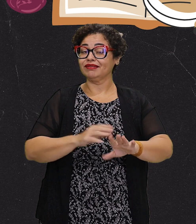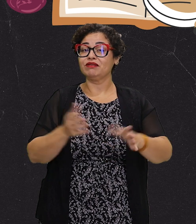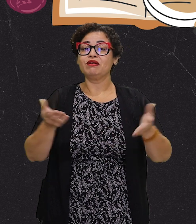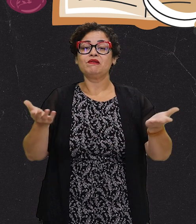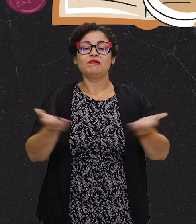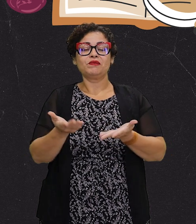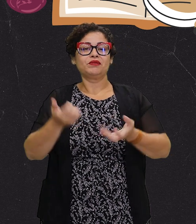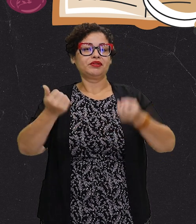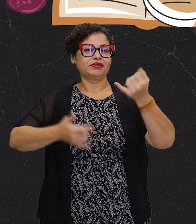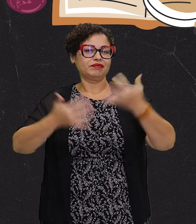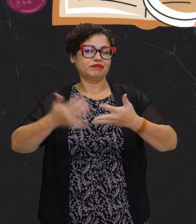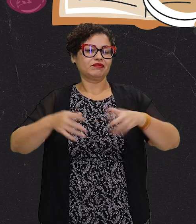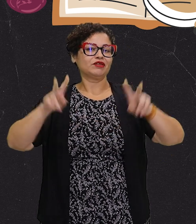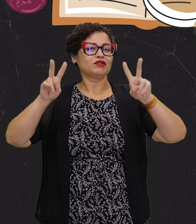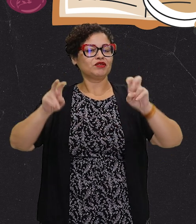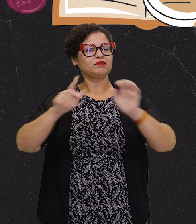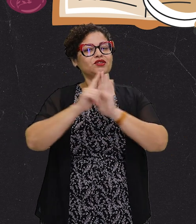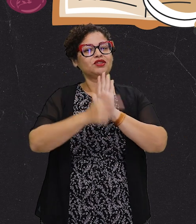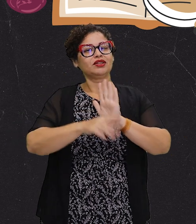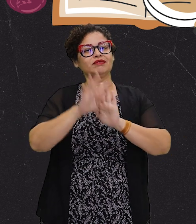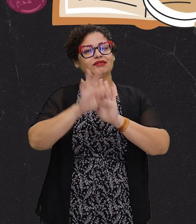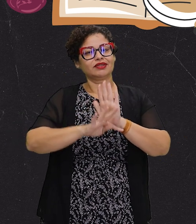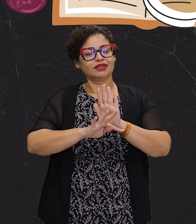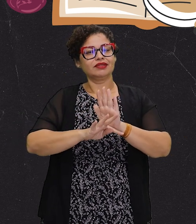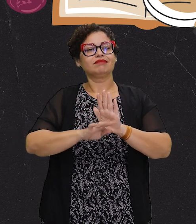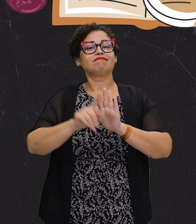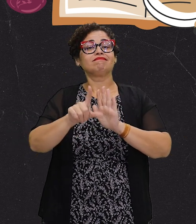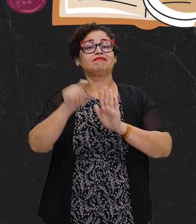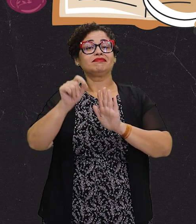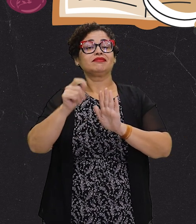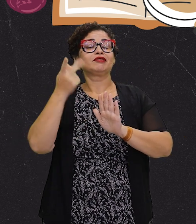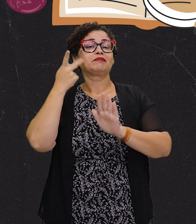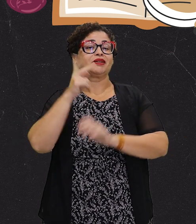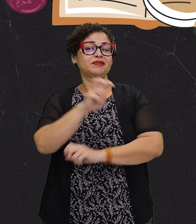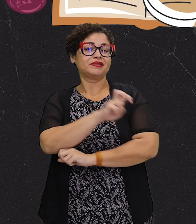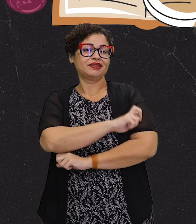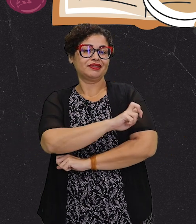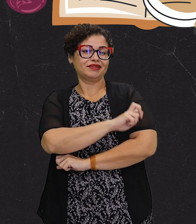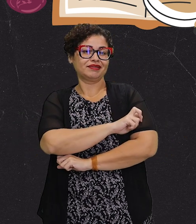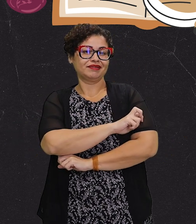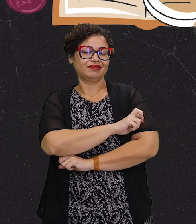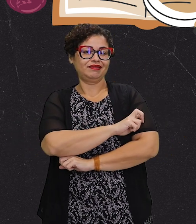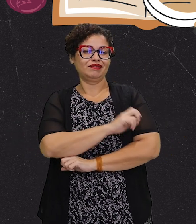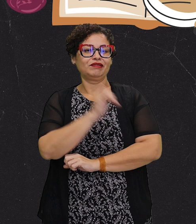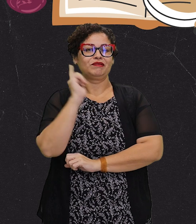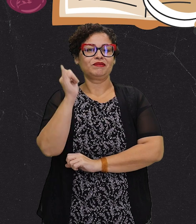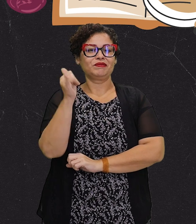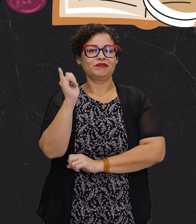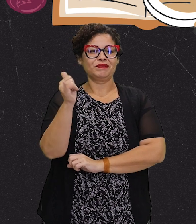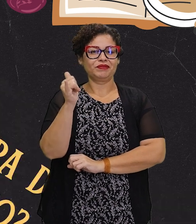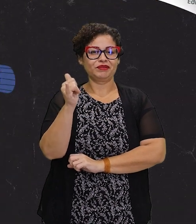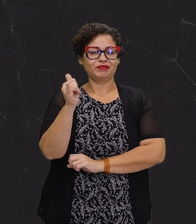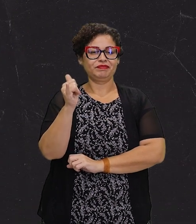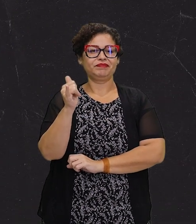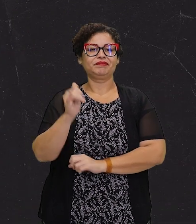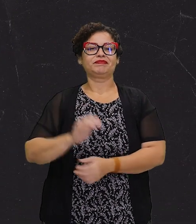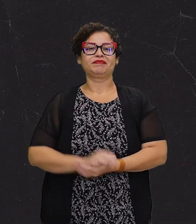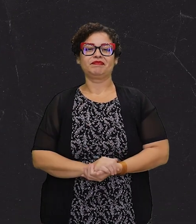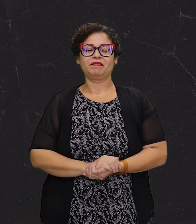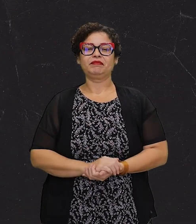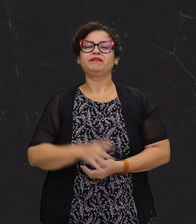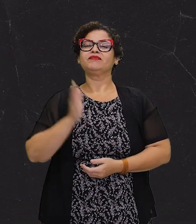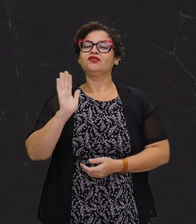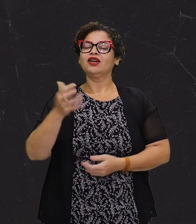hoje falaremos sobre o gênero textual escolhido para o 5º ano, o conto. Já